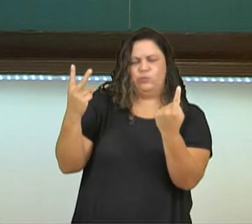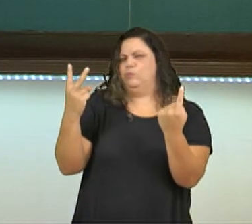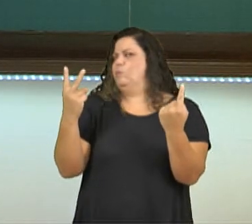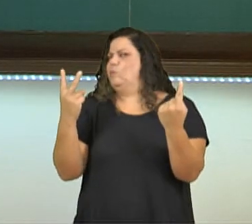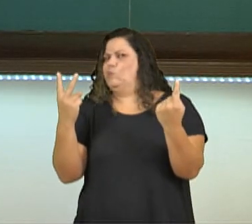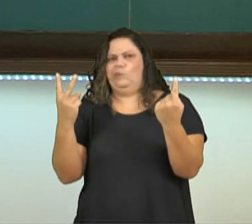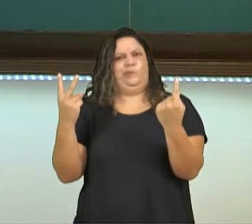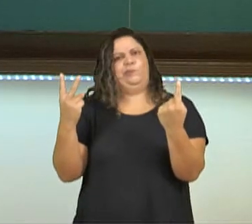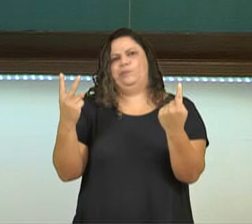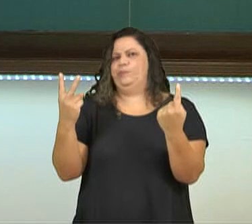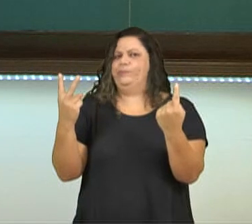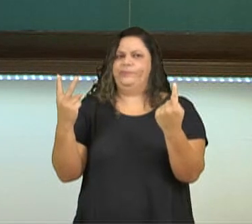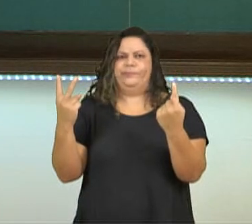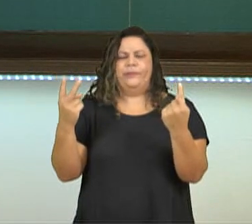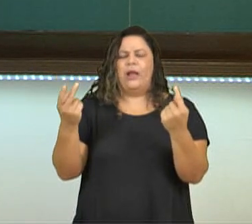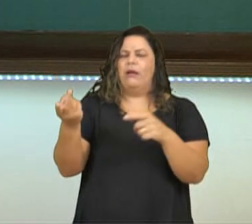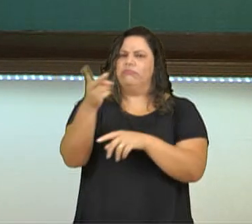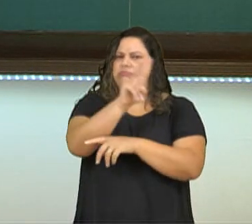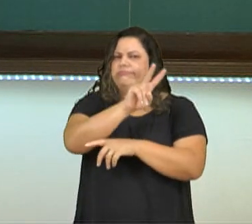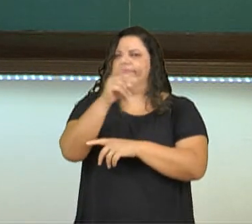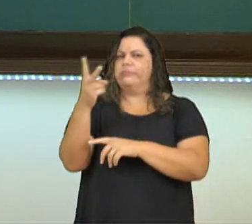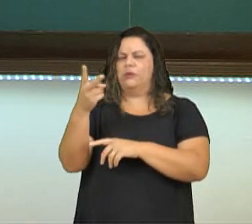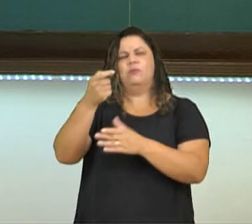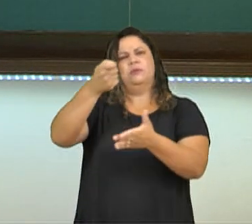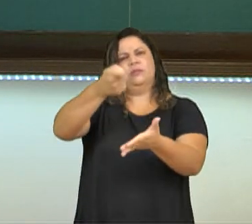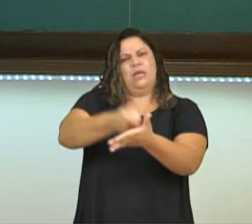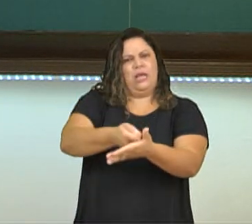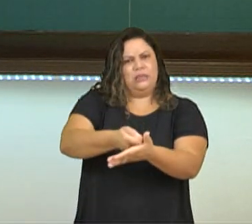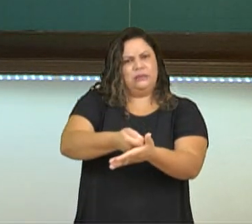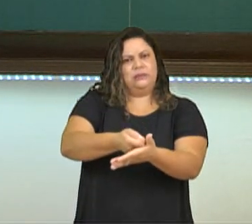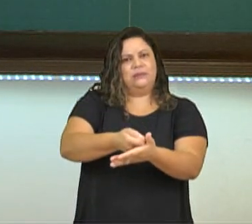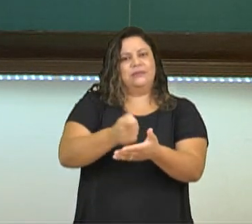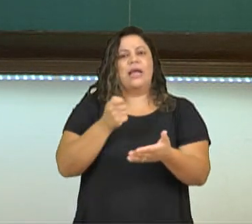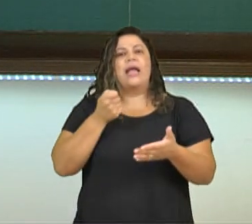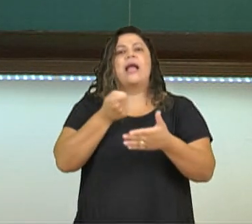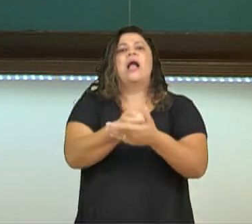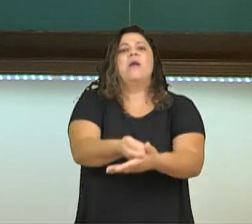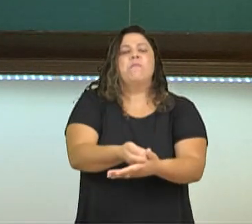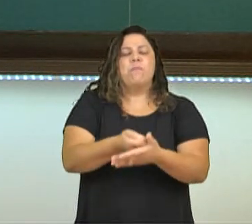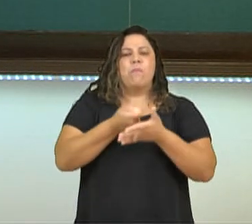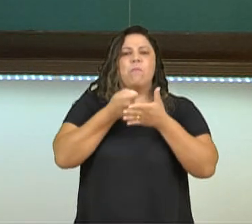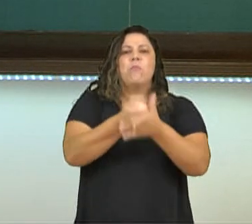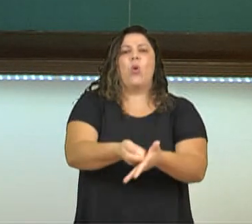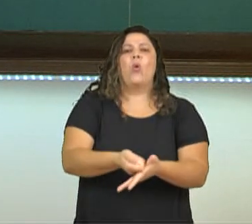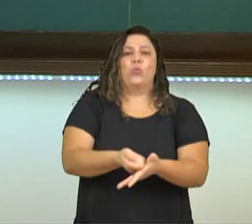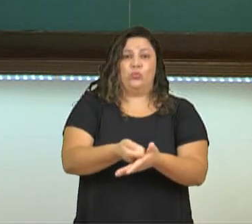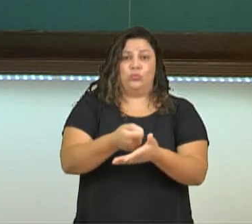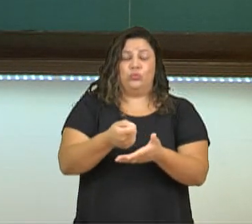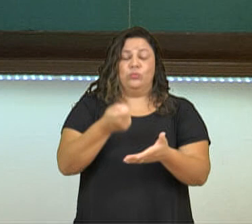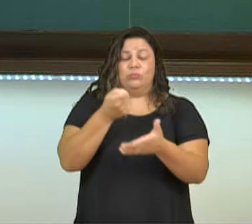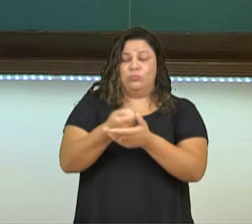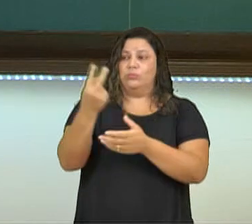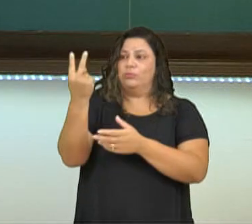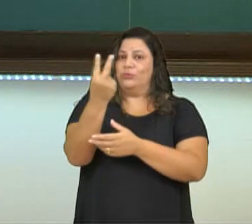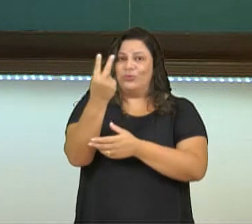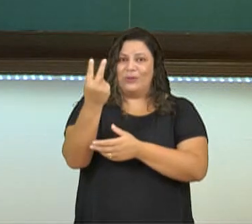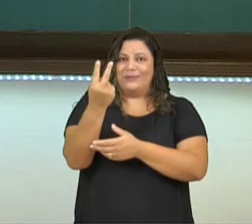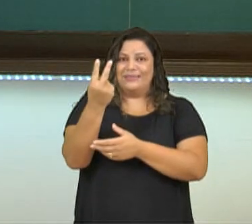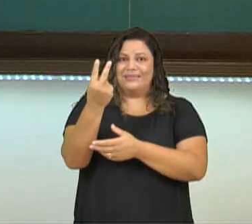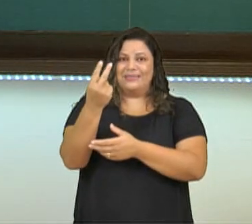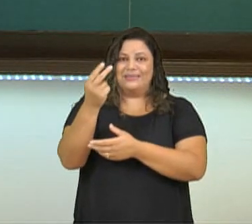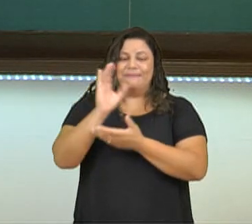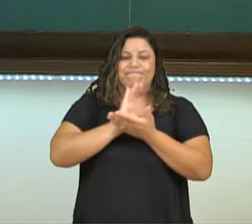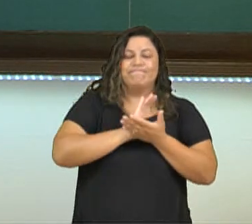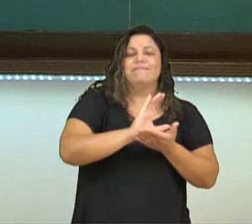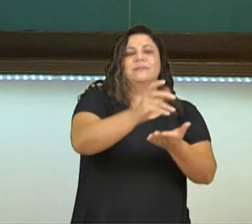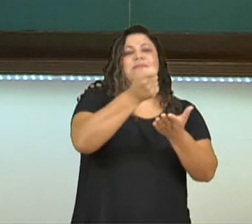2. Você está sendo obrigado, a empresa está impondo para você o consumo, a compra de 2 itens,